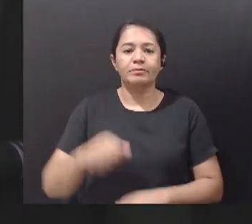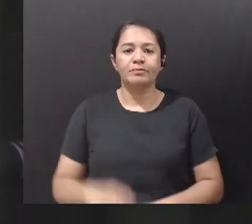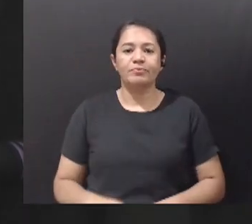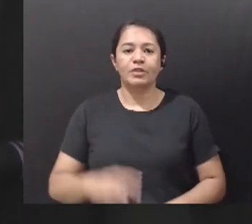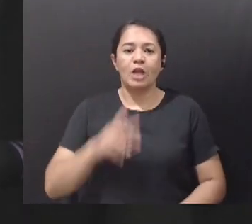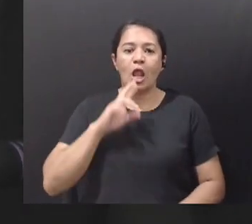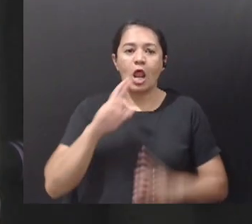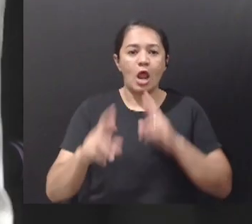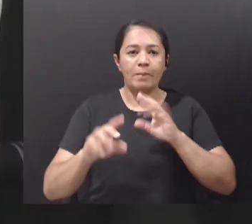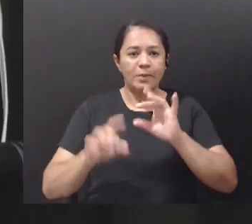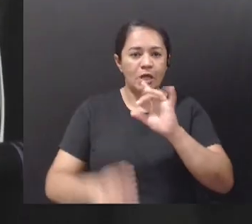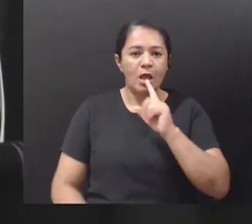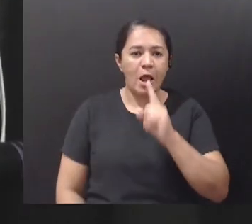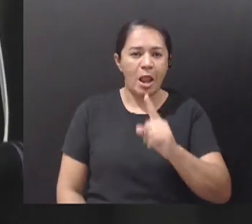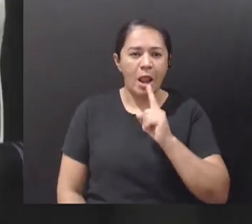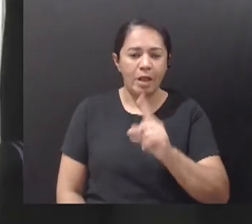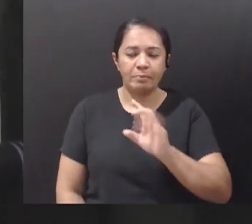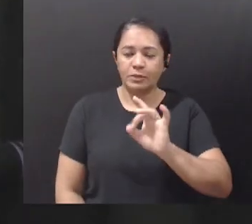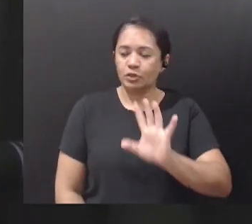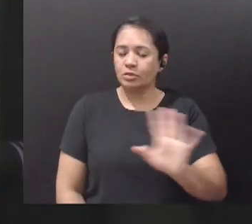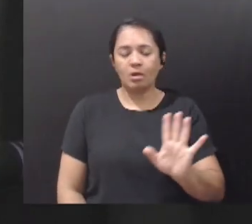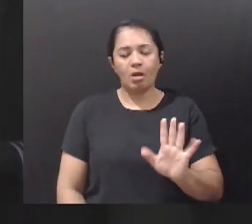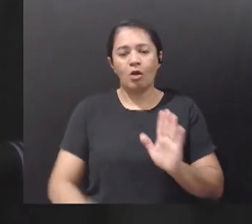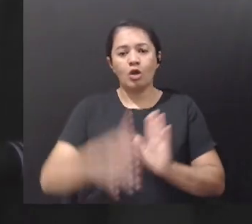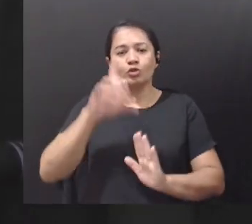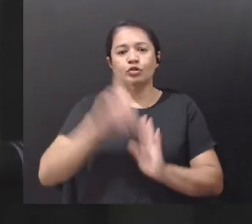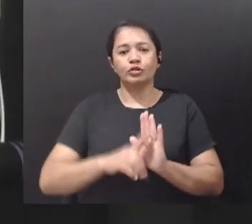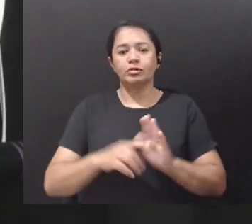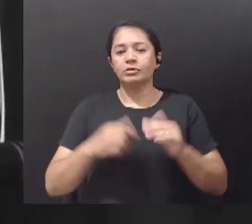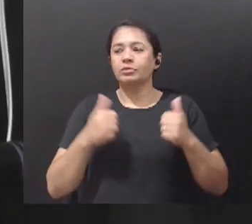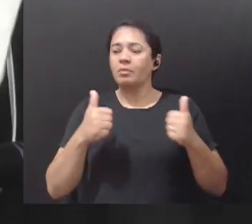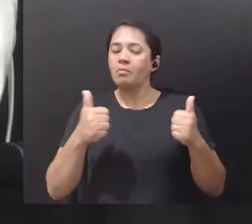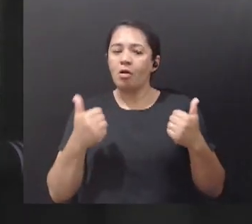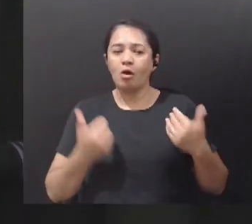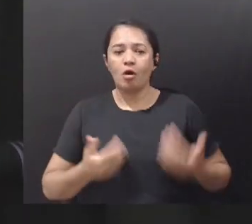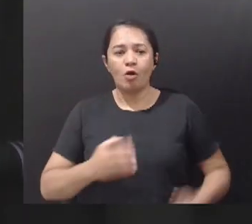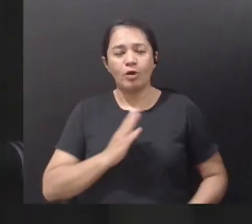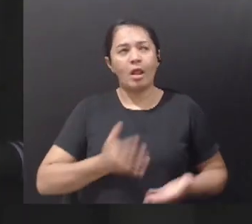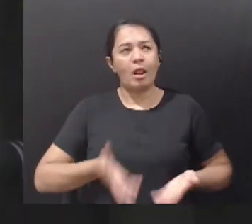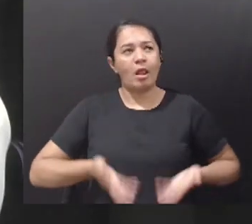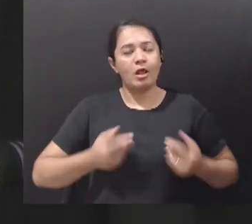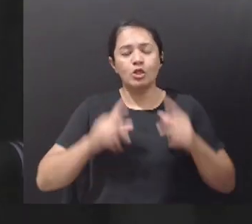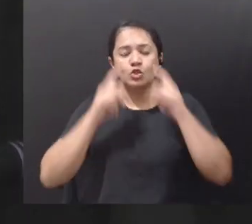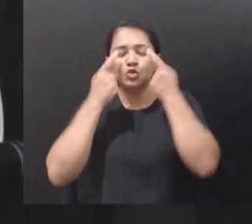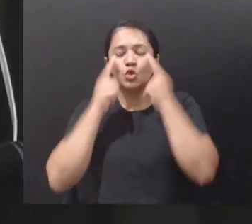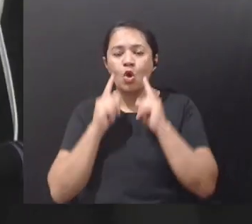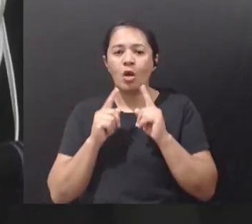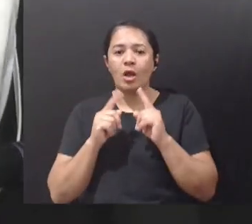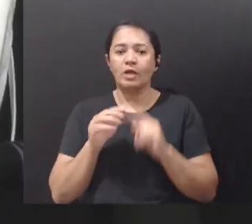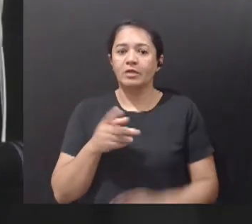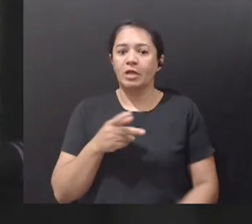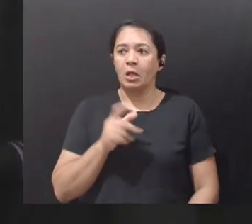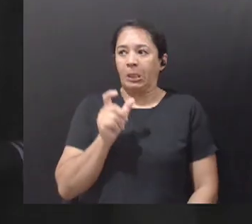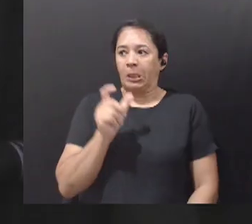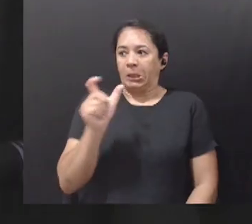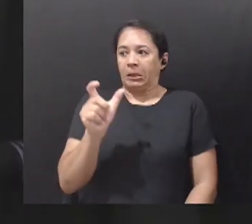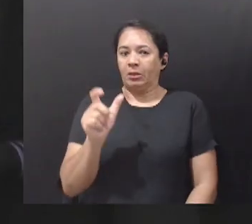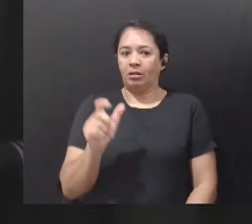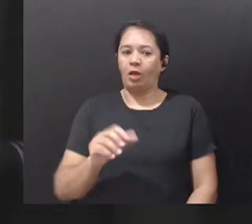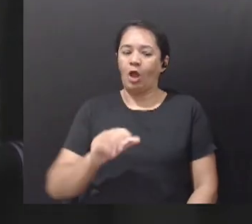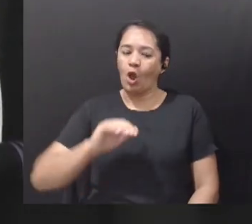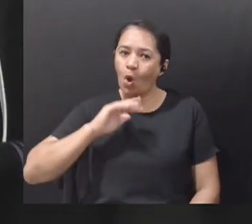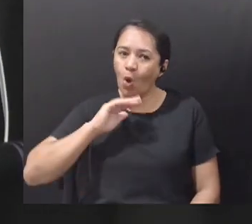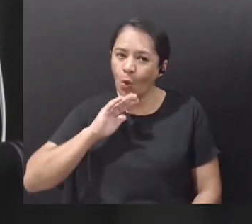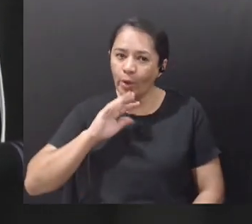do cidadão, até para o coração ficar mais leve, a gente chora, fica bravo, né? Às vezes fala palavrão que não é legal, mas a gente faz isso